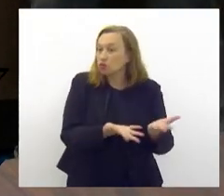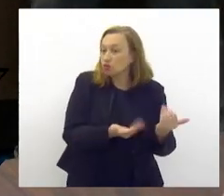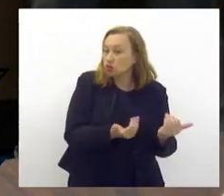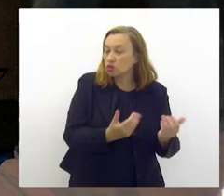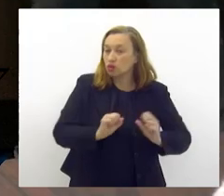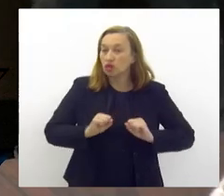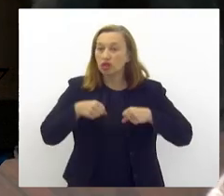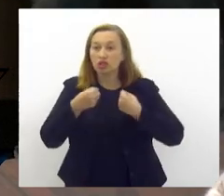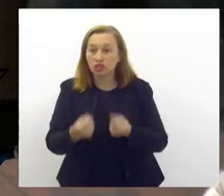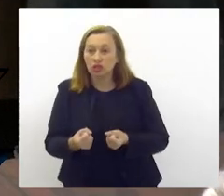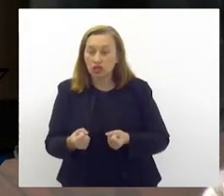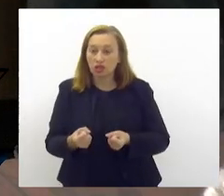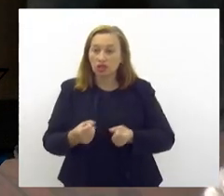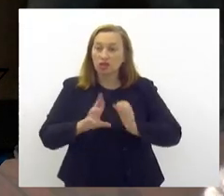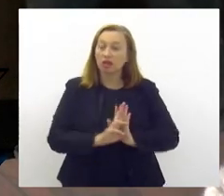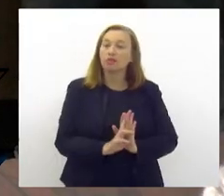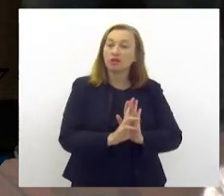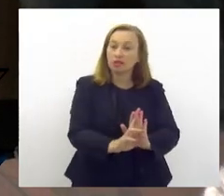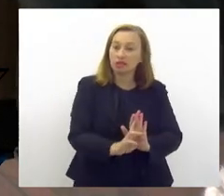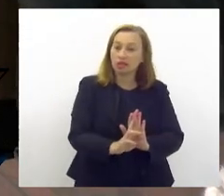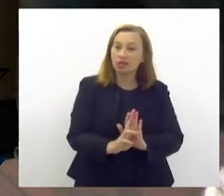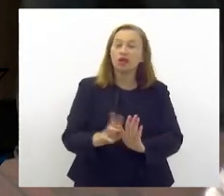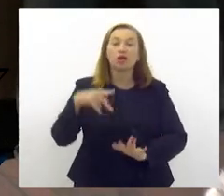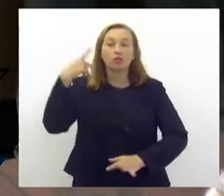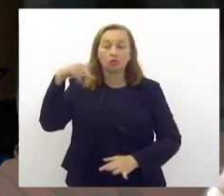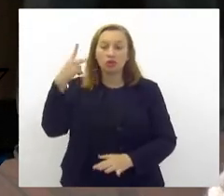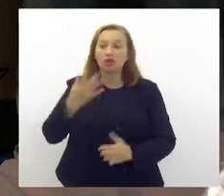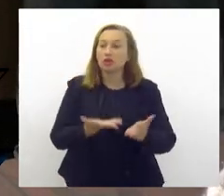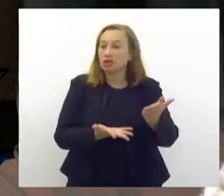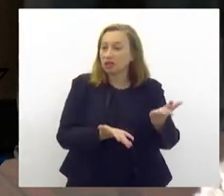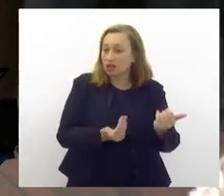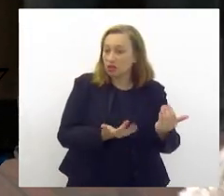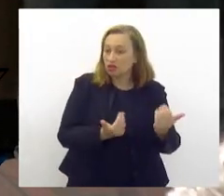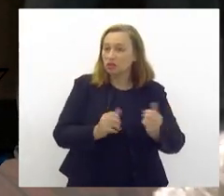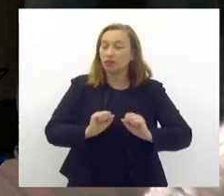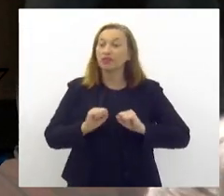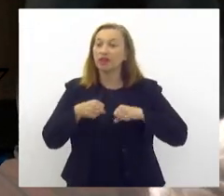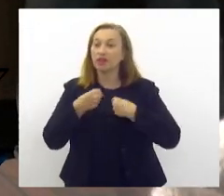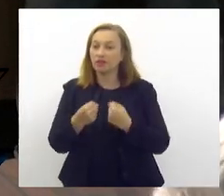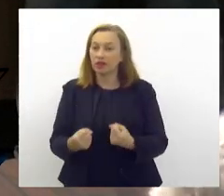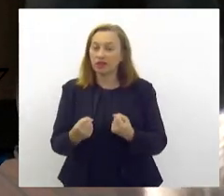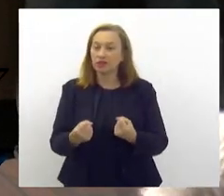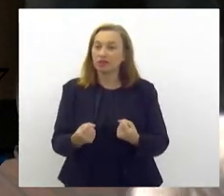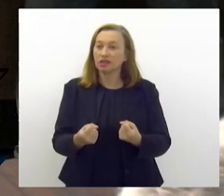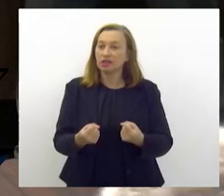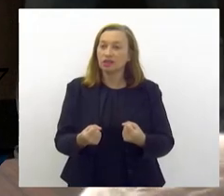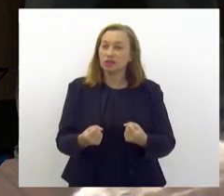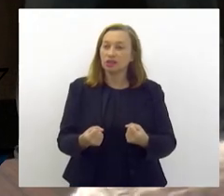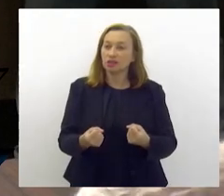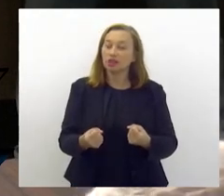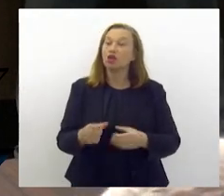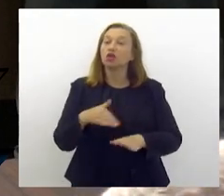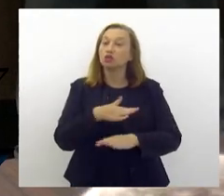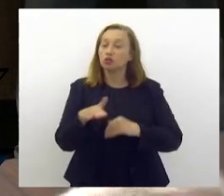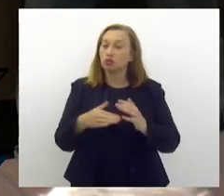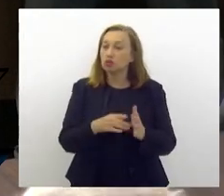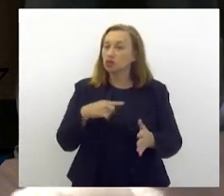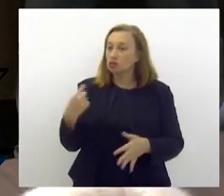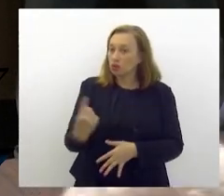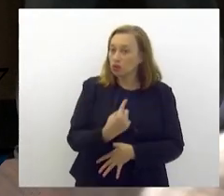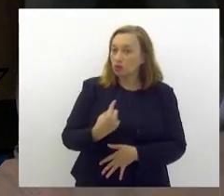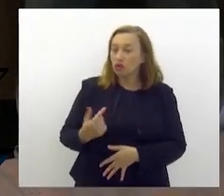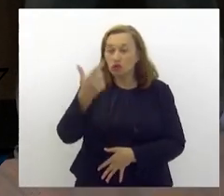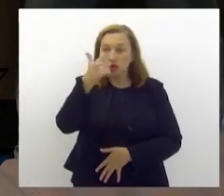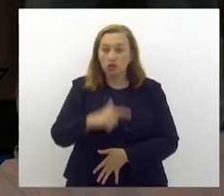em defesa da representatividade política da juventude e em defesa de nós todos, que somos